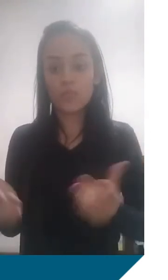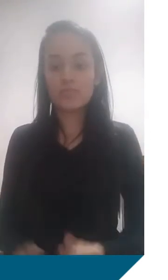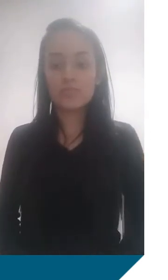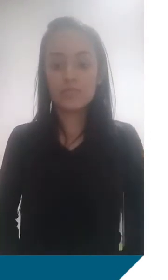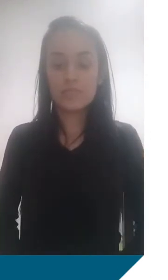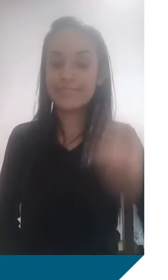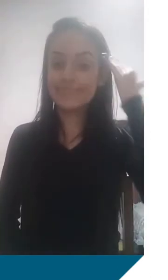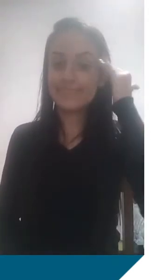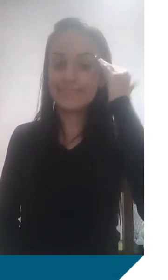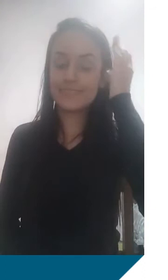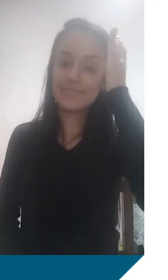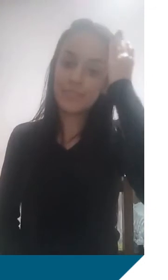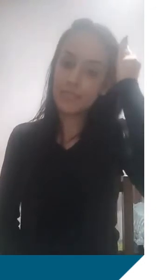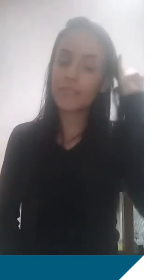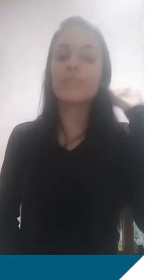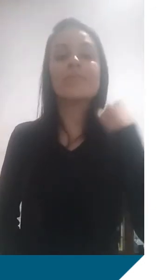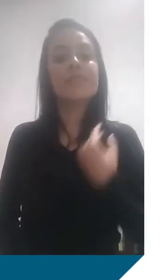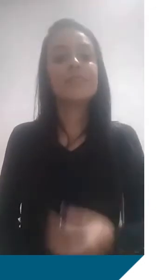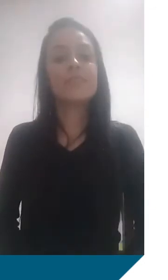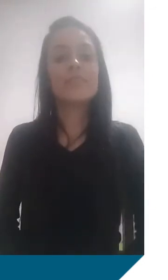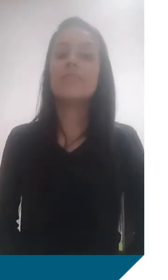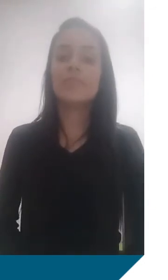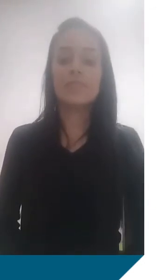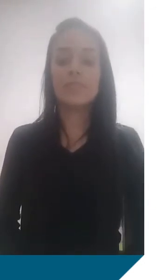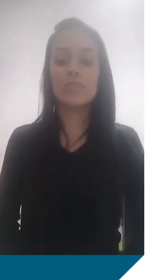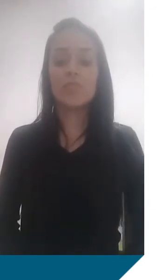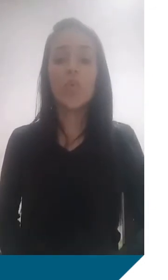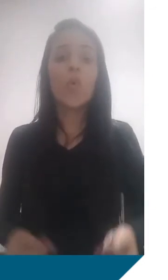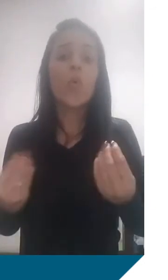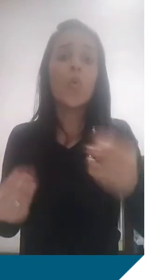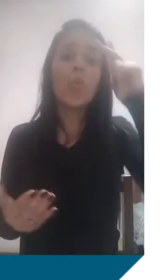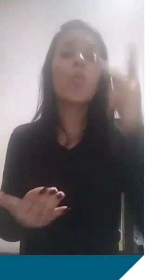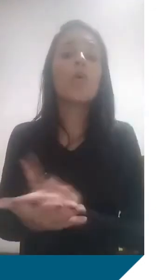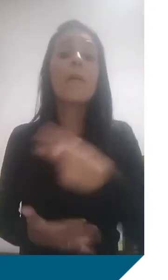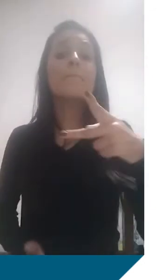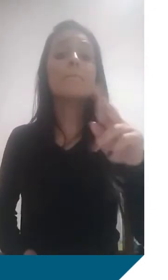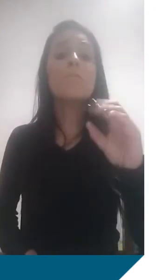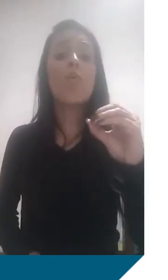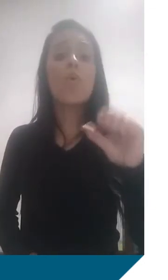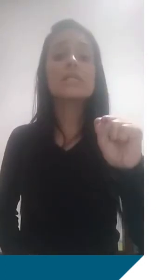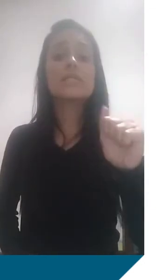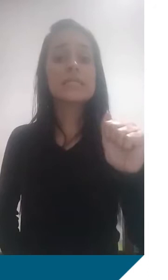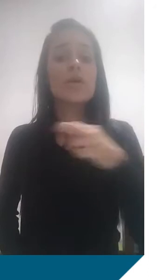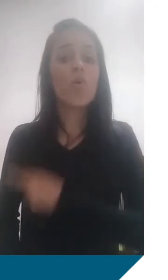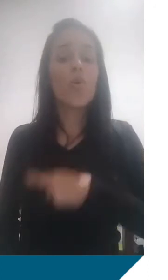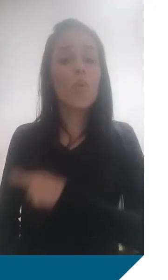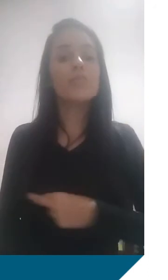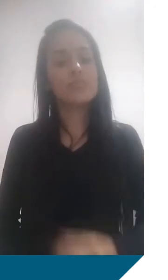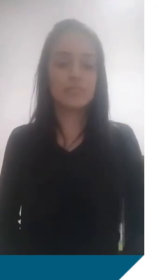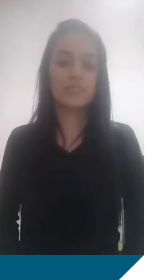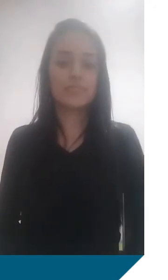vamos agora entender como se deu a prosa romântica. Na prosa, o